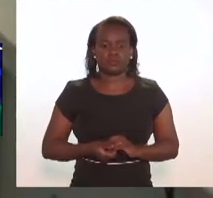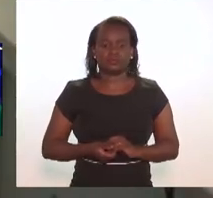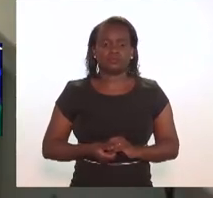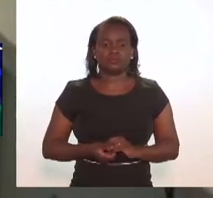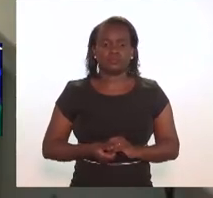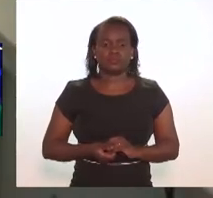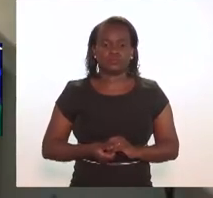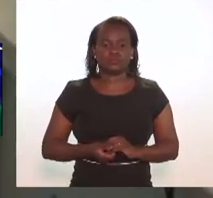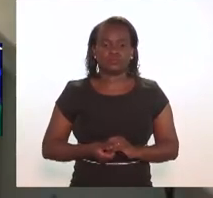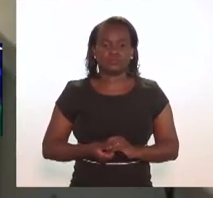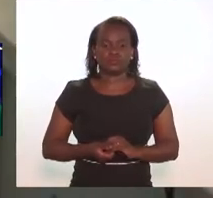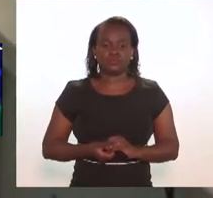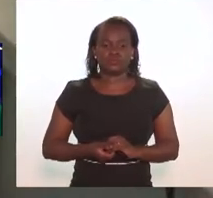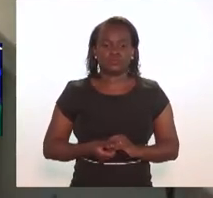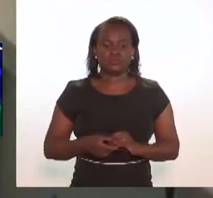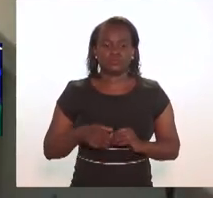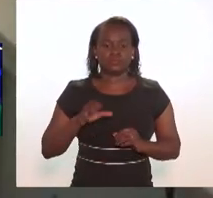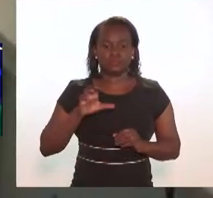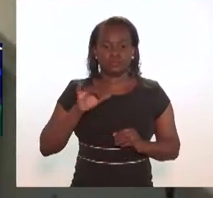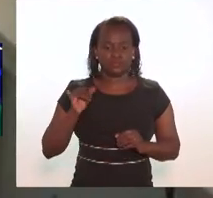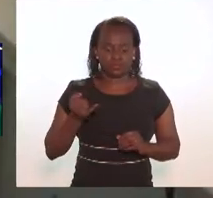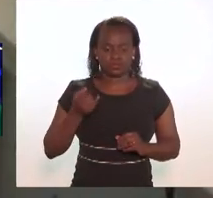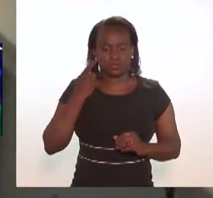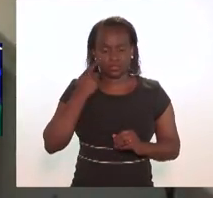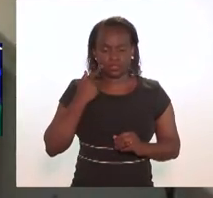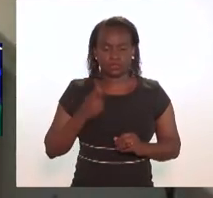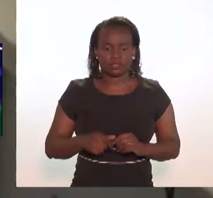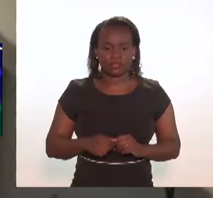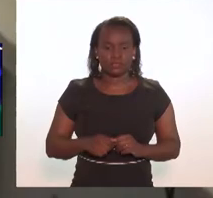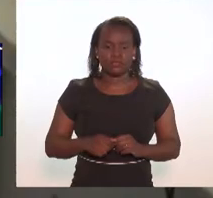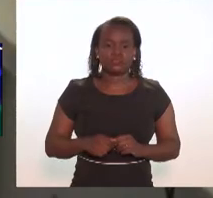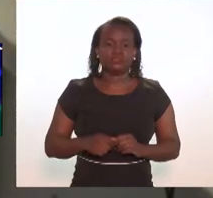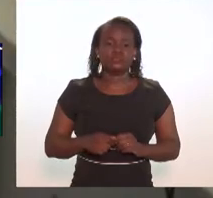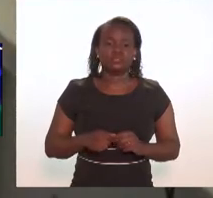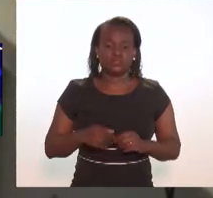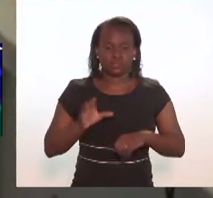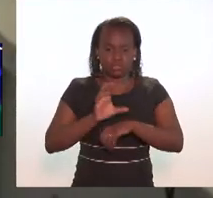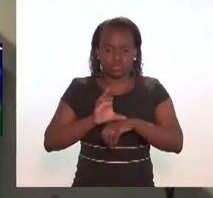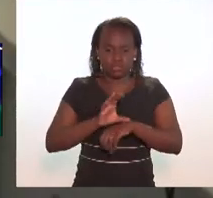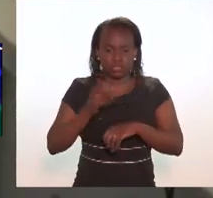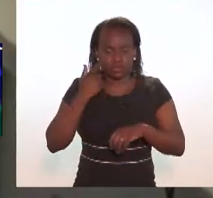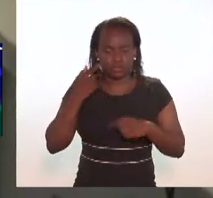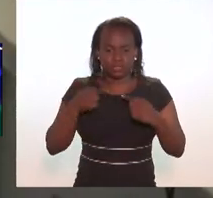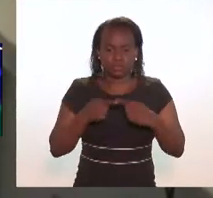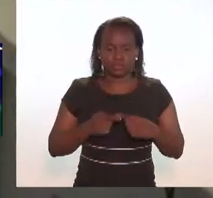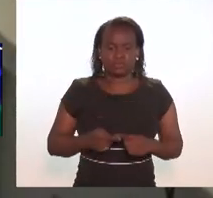Por favor, Márcio, a CCJ já deu parecer. Pela constitucionalidade dele.